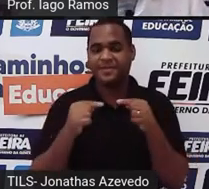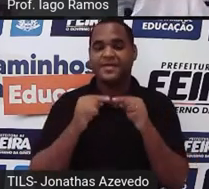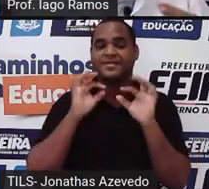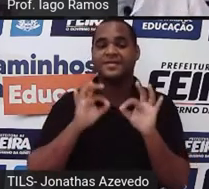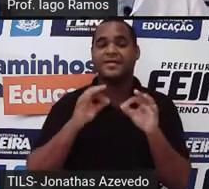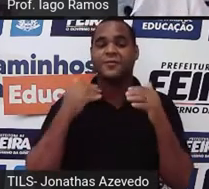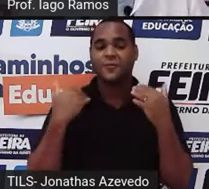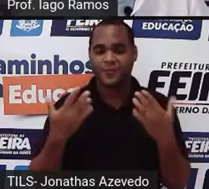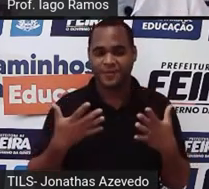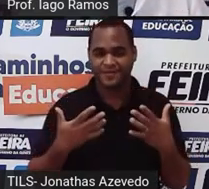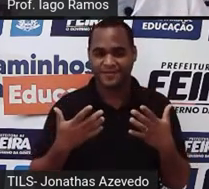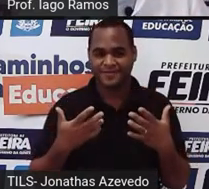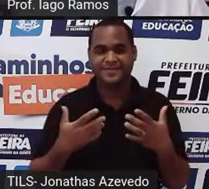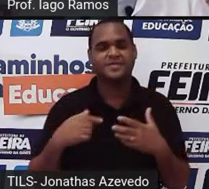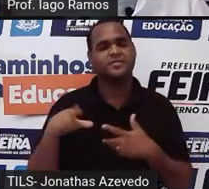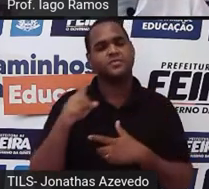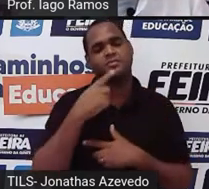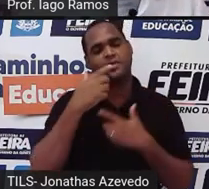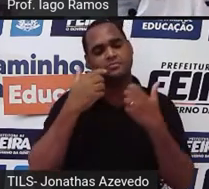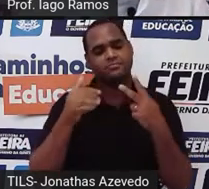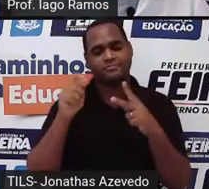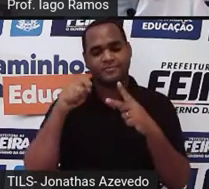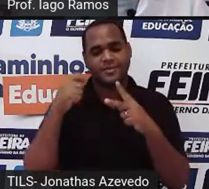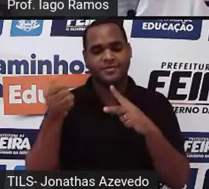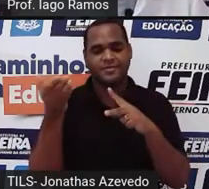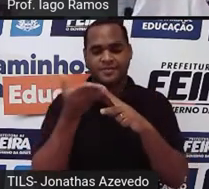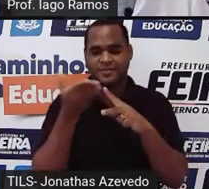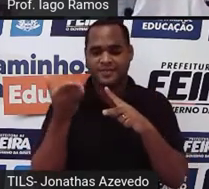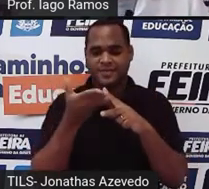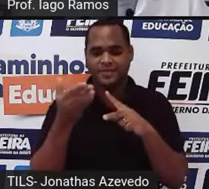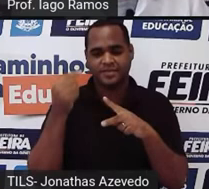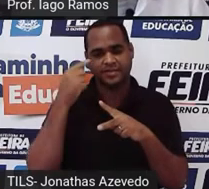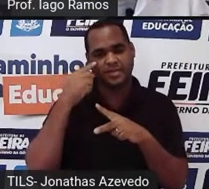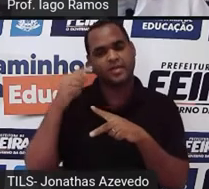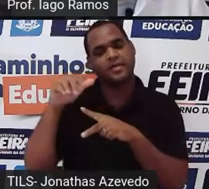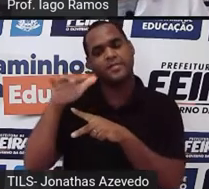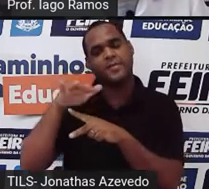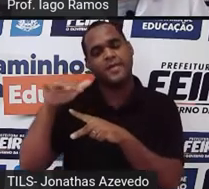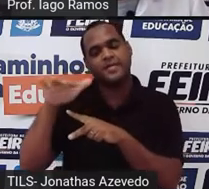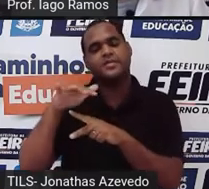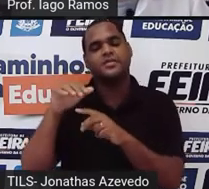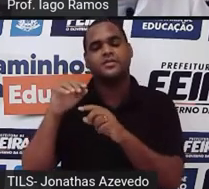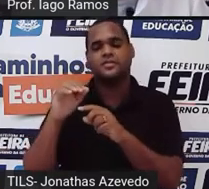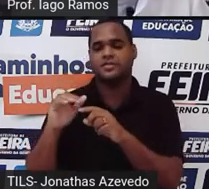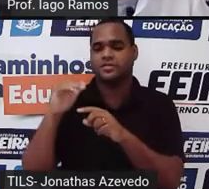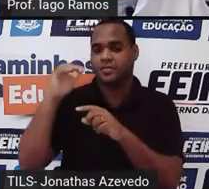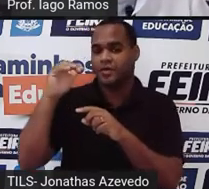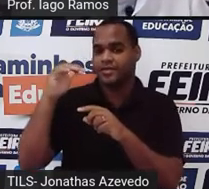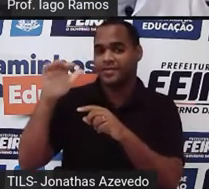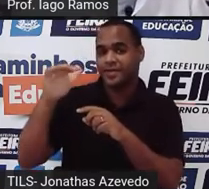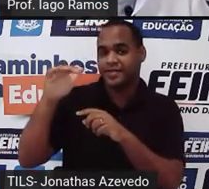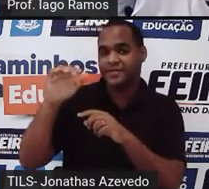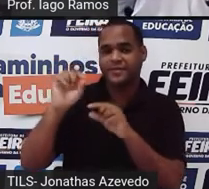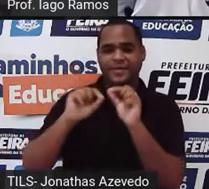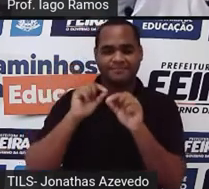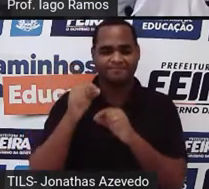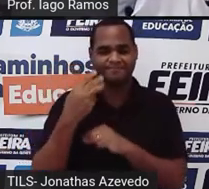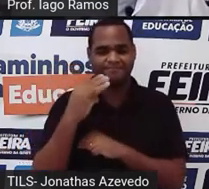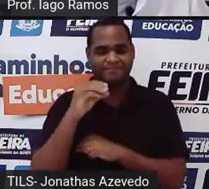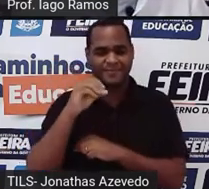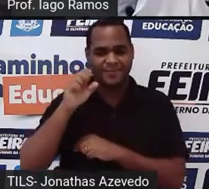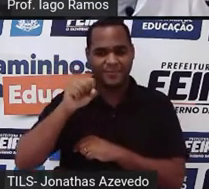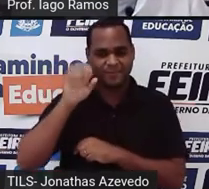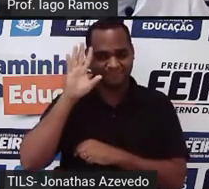correta? Quando a gente está falando de dividir potências de mesmo expoente. E aí, 30 segundos para